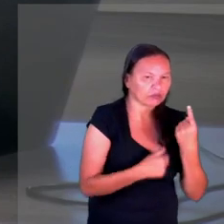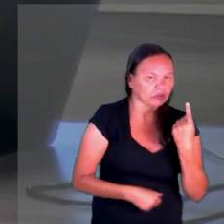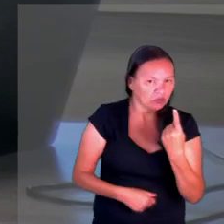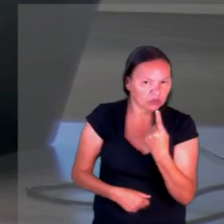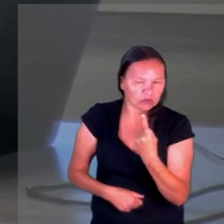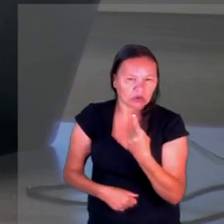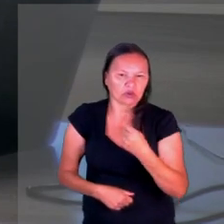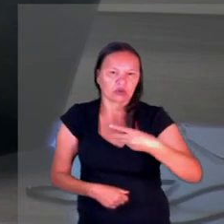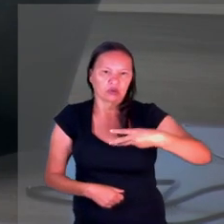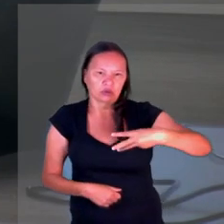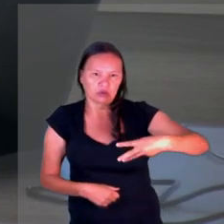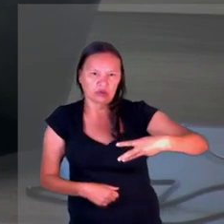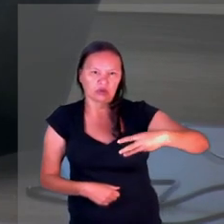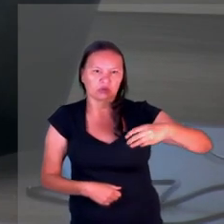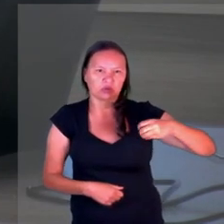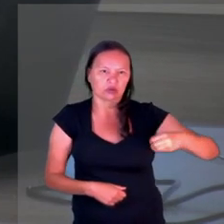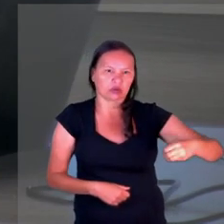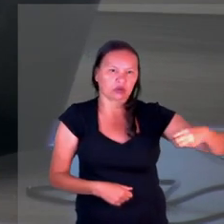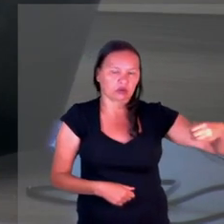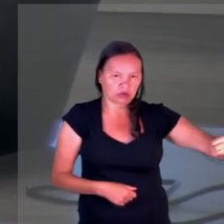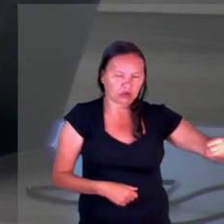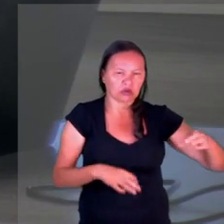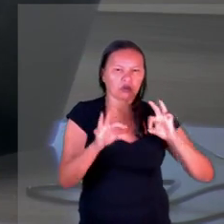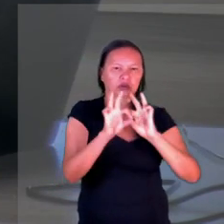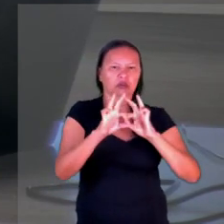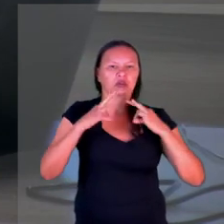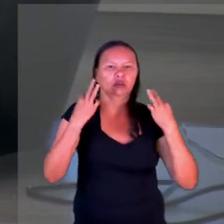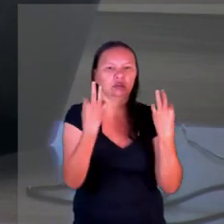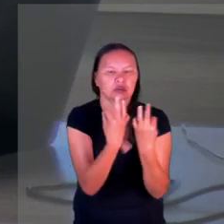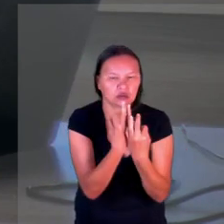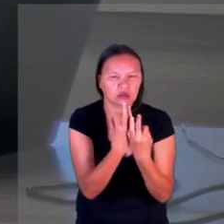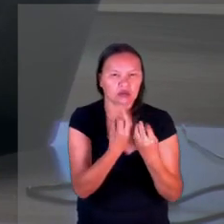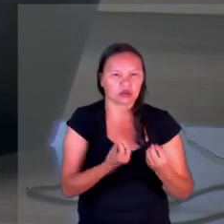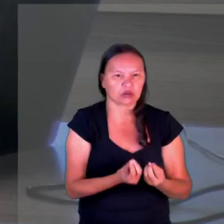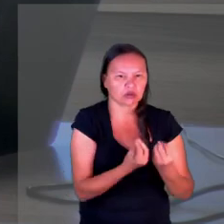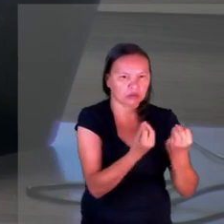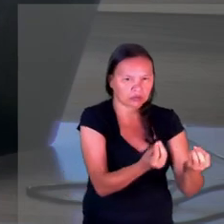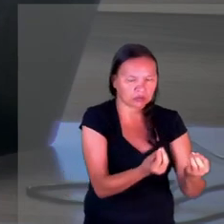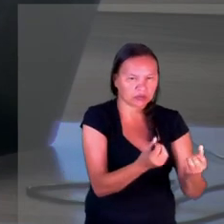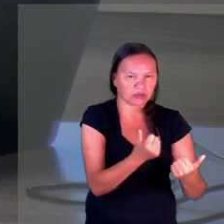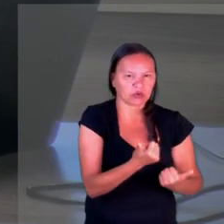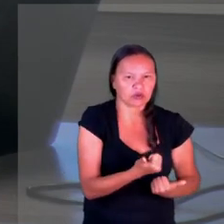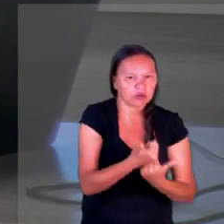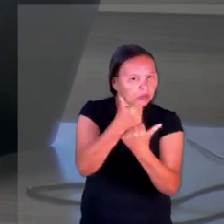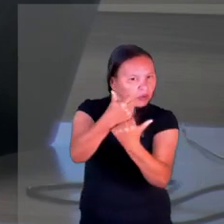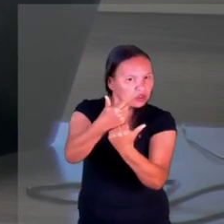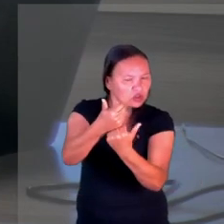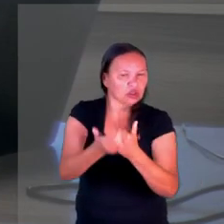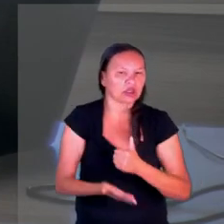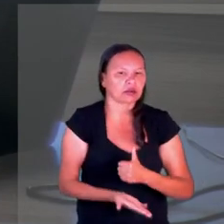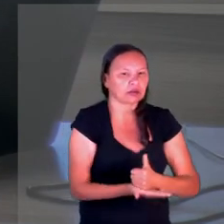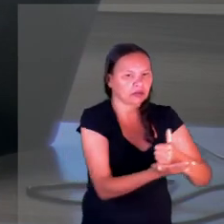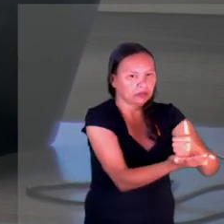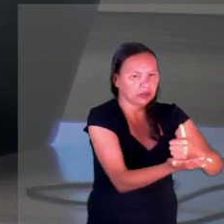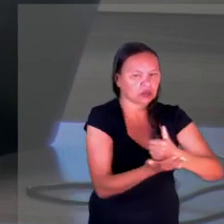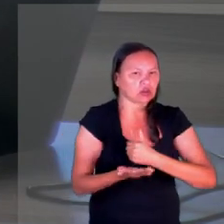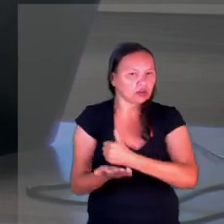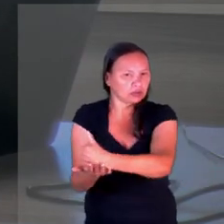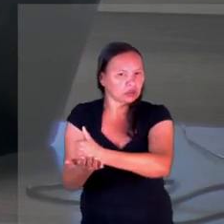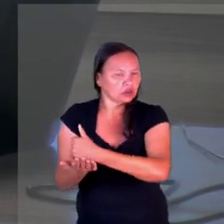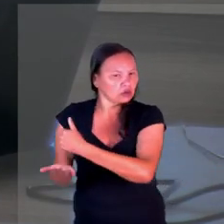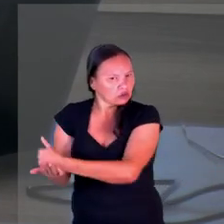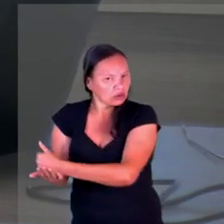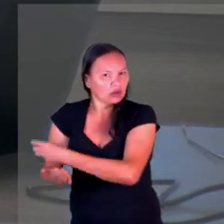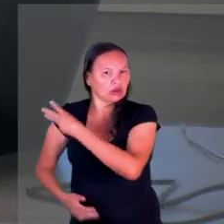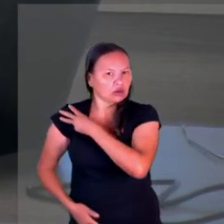valor de r$ 300 distribuído paraas famílias e isso é acompanhado pelo Ministério Público